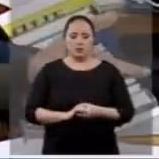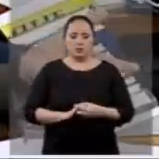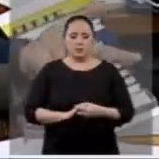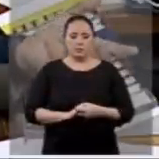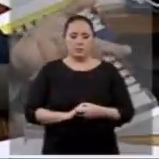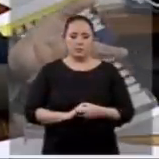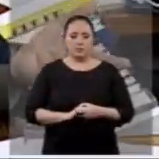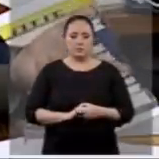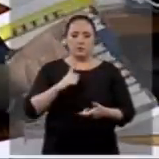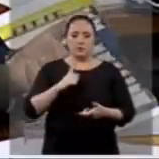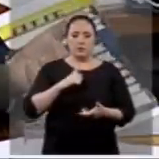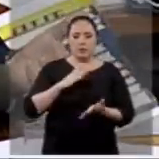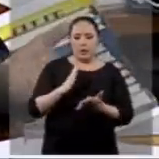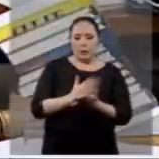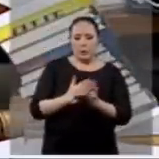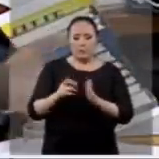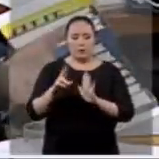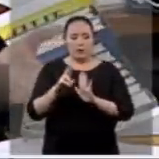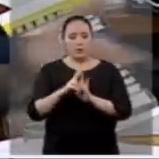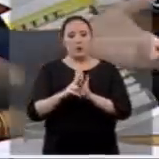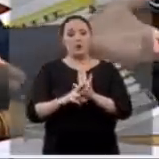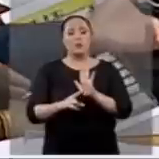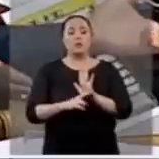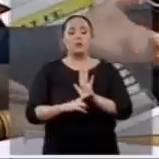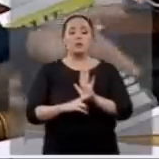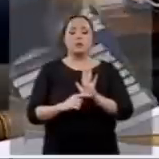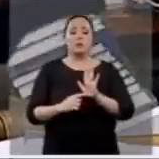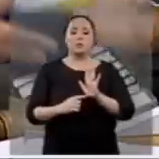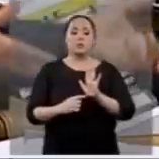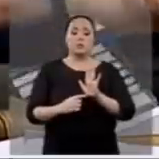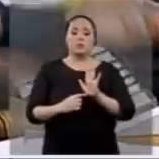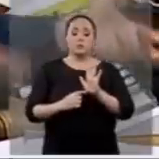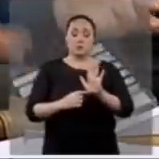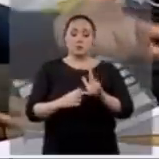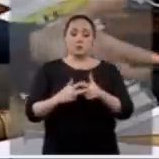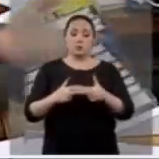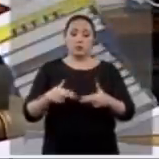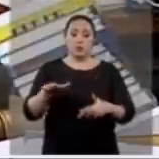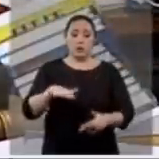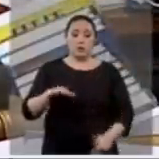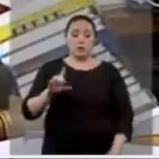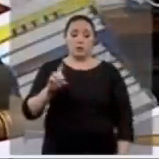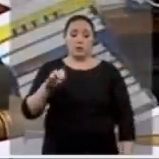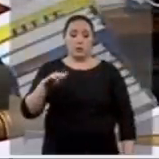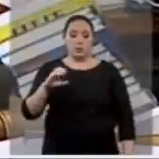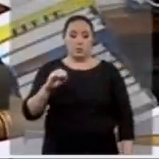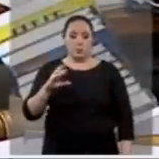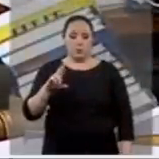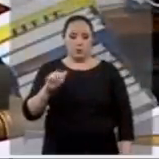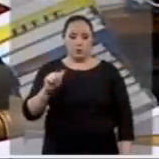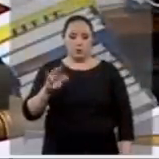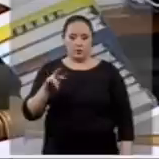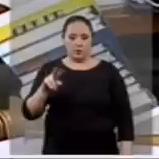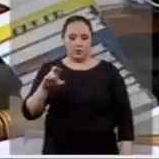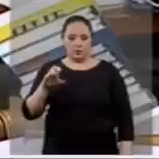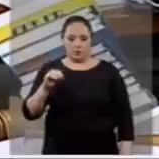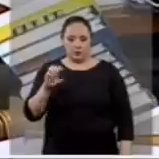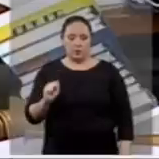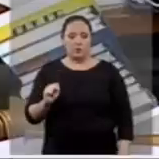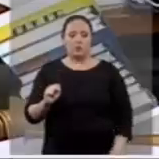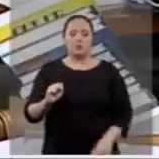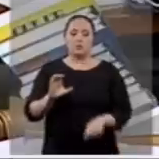simplesmente algumas cautelas, se mostra consentâneo com os ares democráticos da Carta